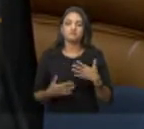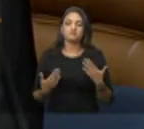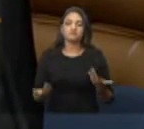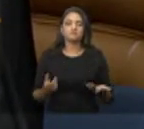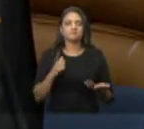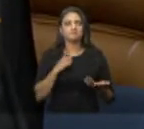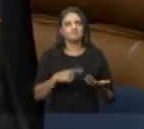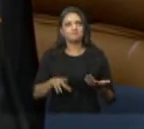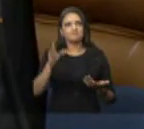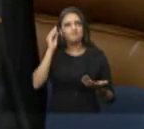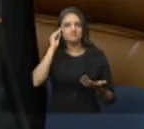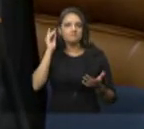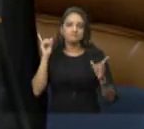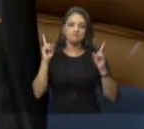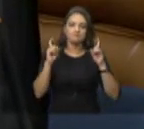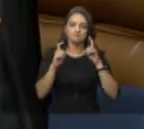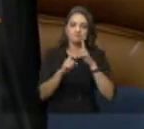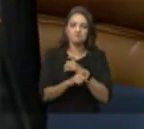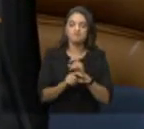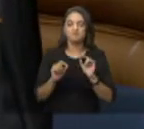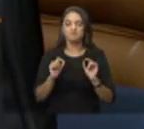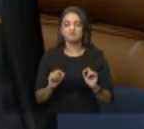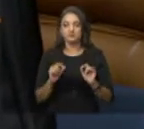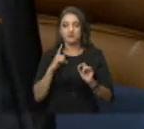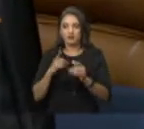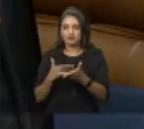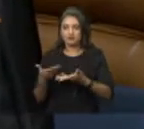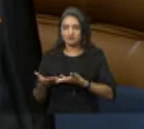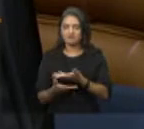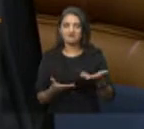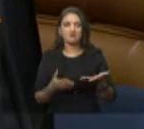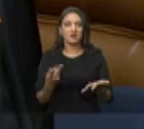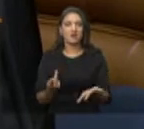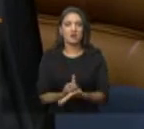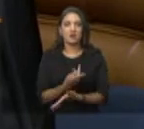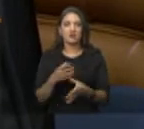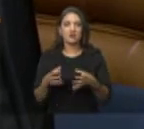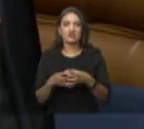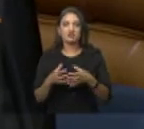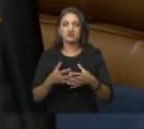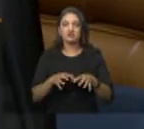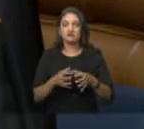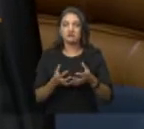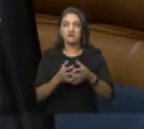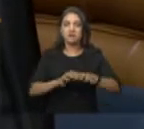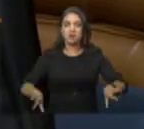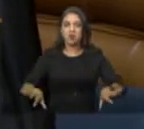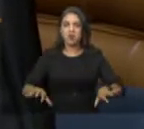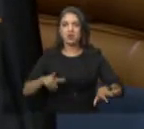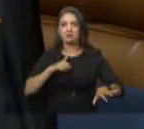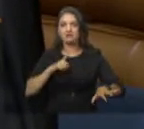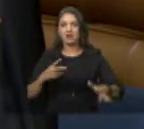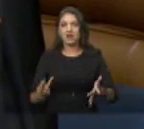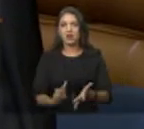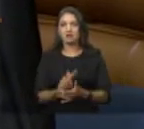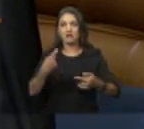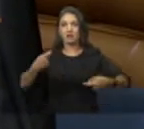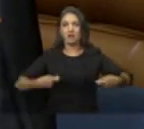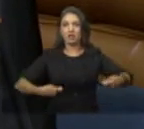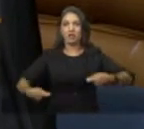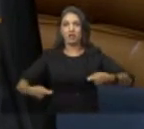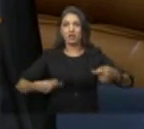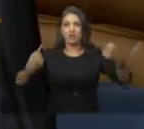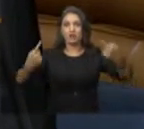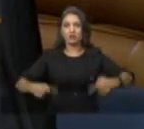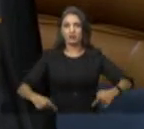se torna cada vez mais difícil contribuindo para o aumento da fragmentação social da polarização do extremismo